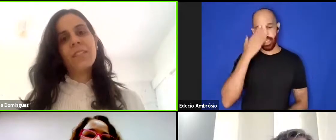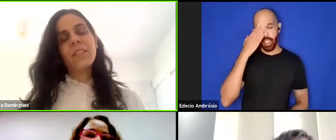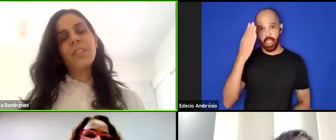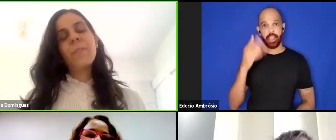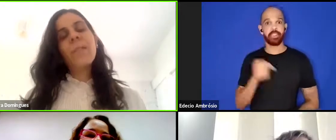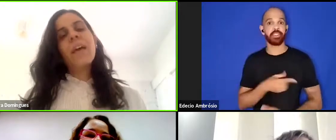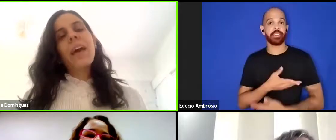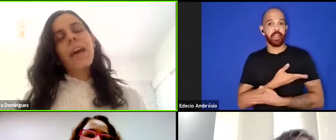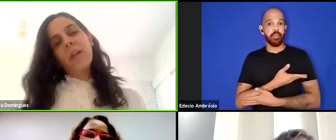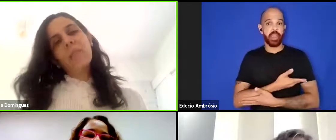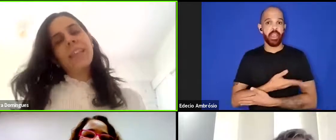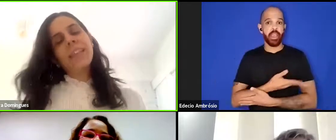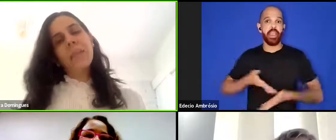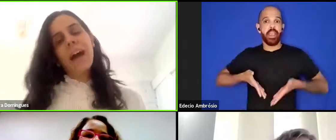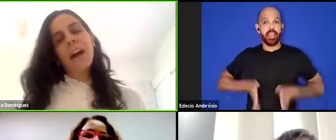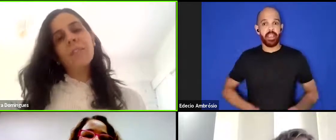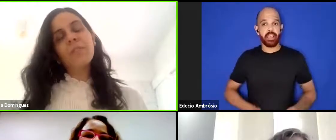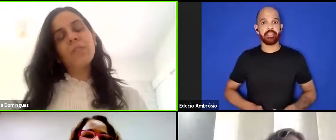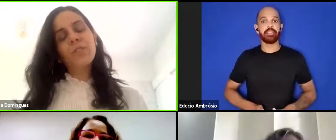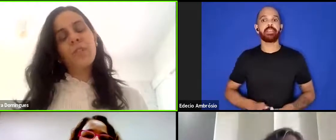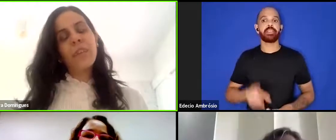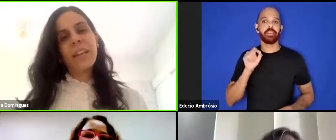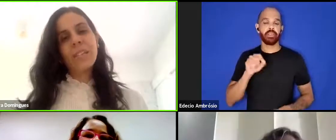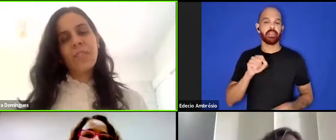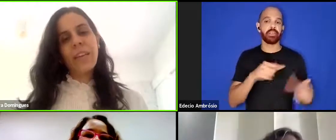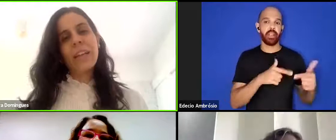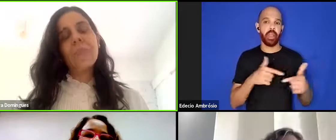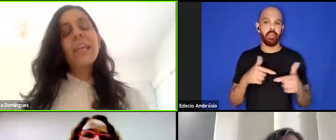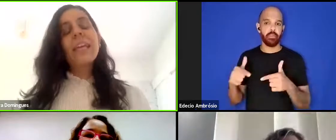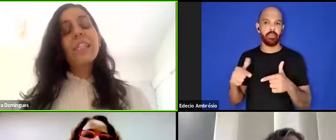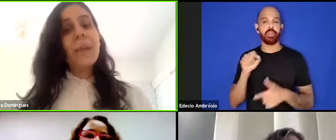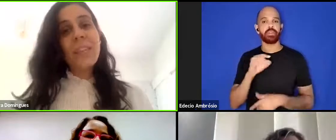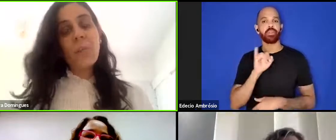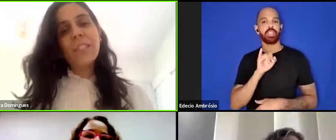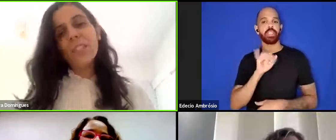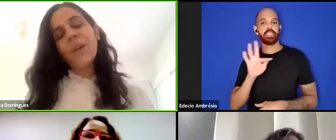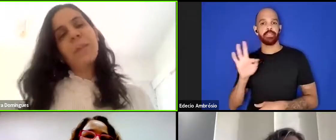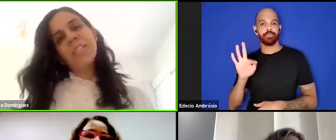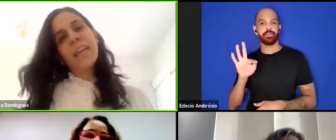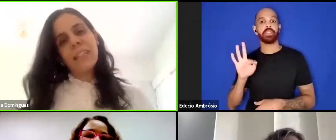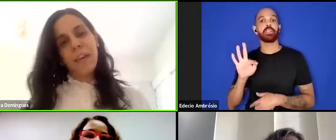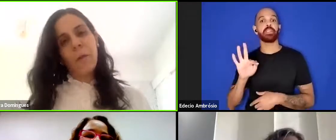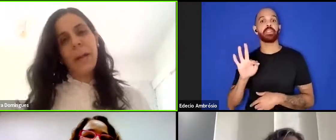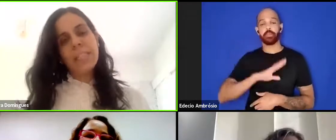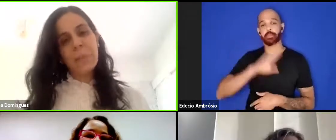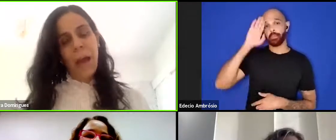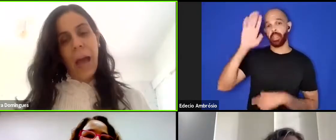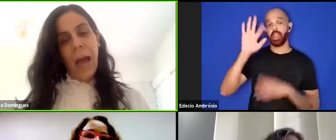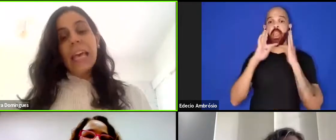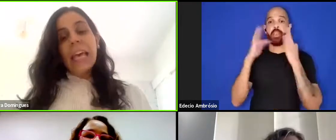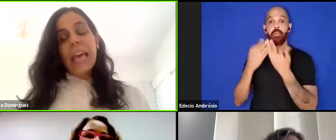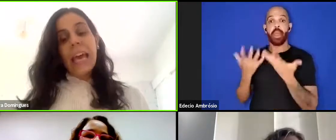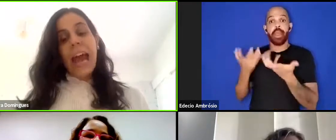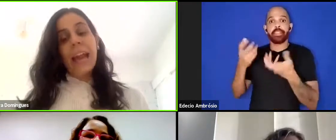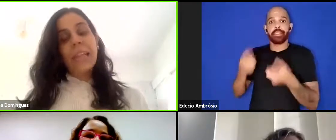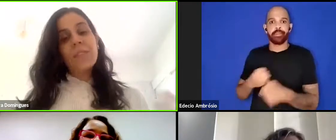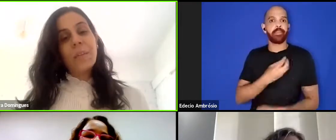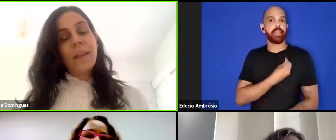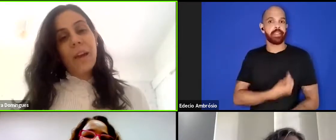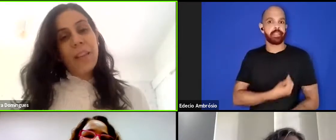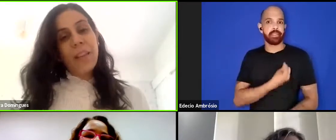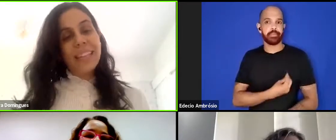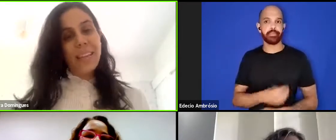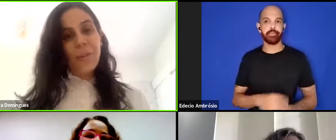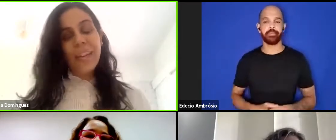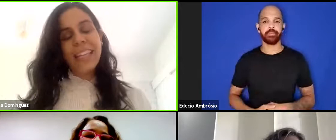às crianças com quem trabalho, Instituto Fernandes Figueira, especialmente as famílias que aceitaram participar.